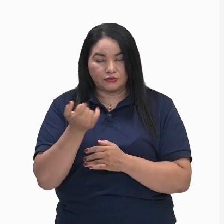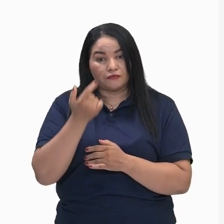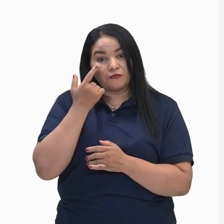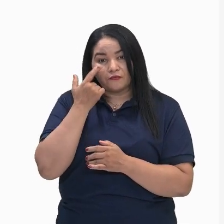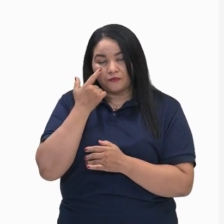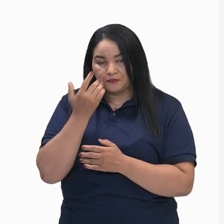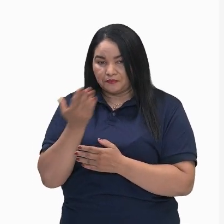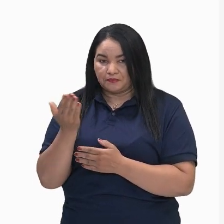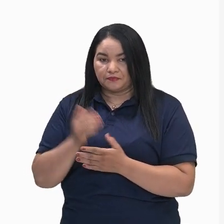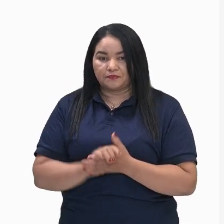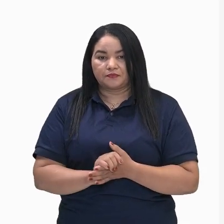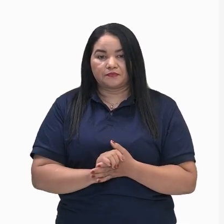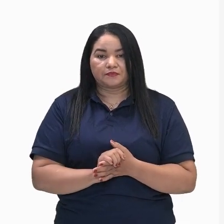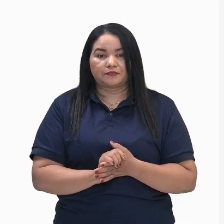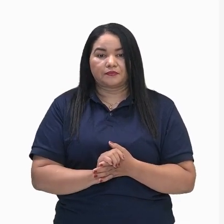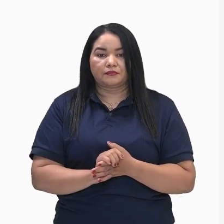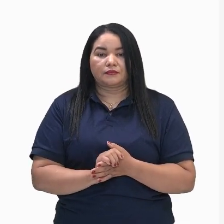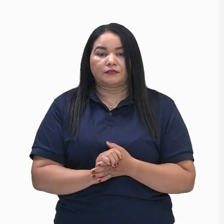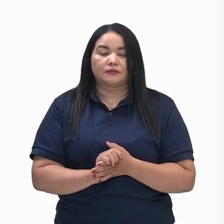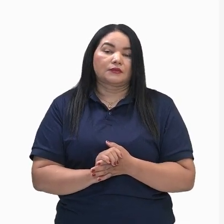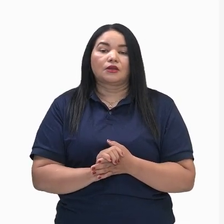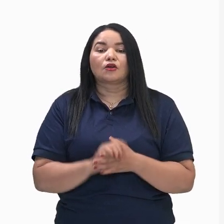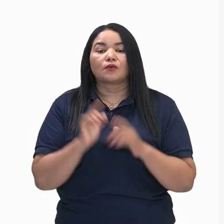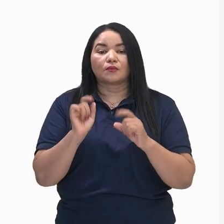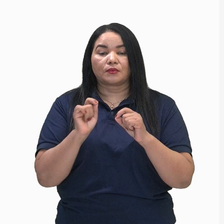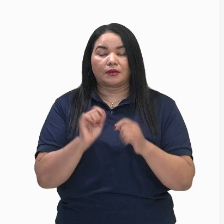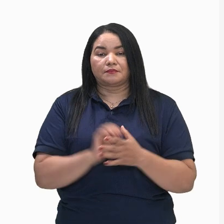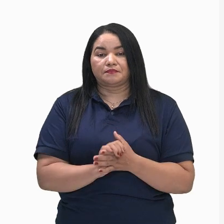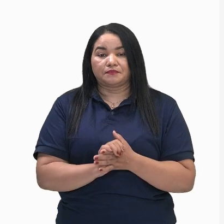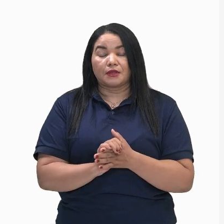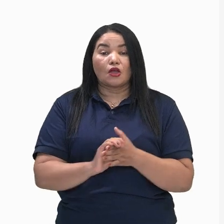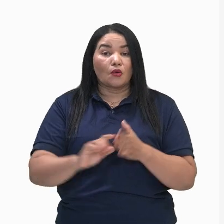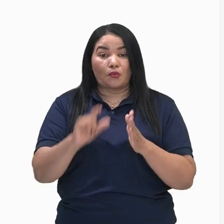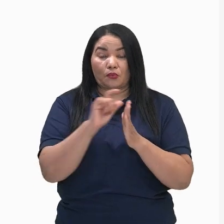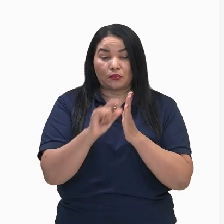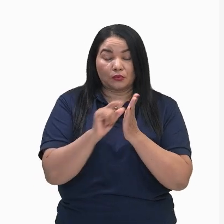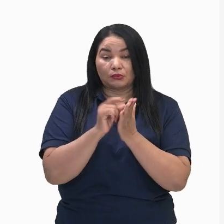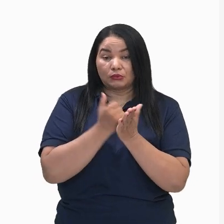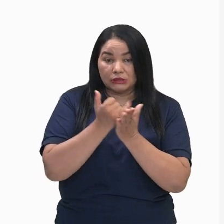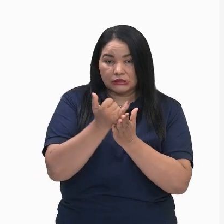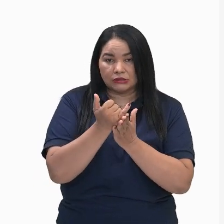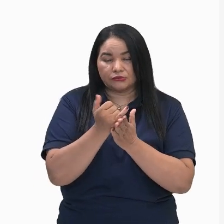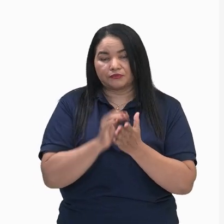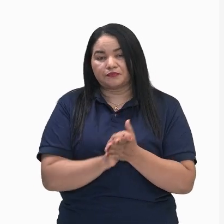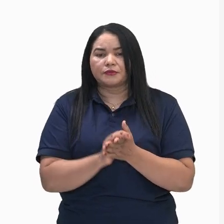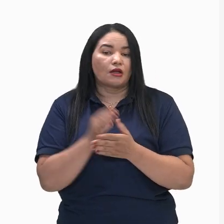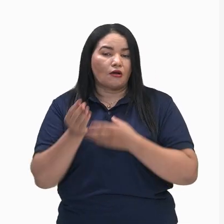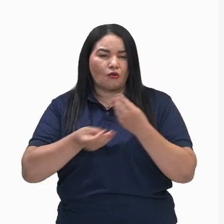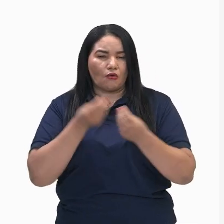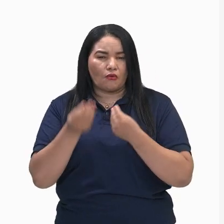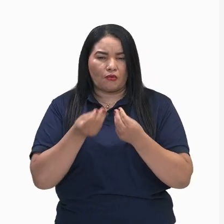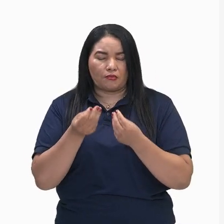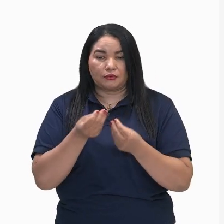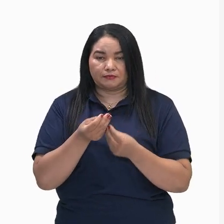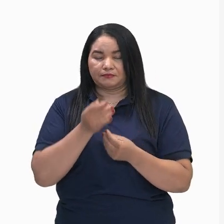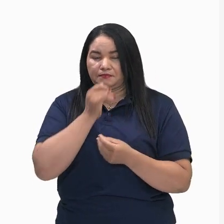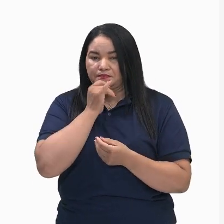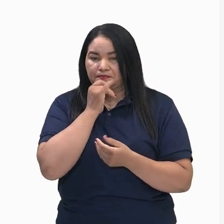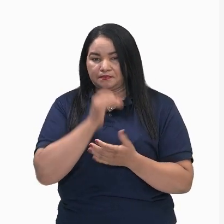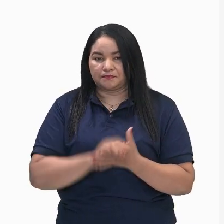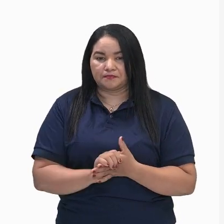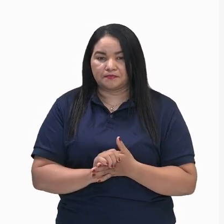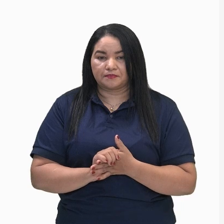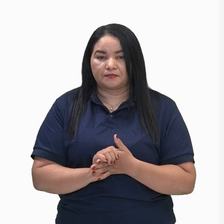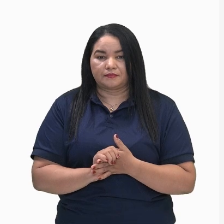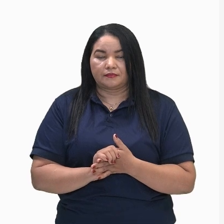momentos importantes? A fundamentação. Então, como se traz essa fundamentação? A